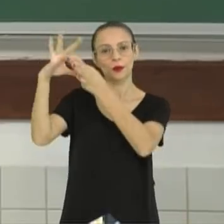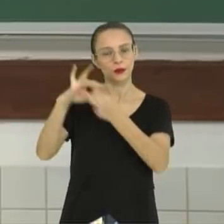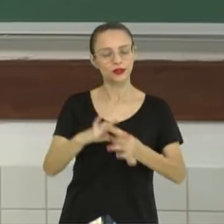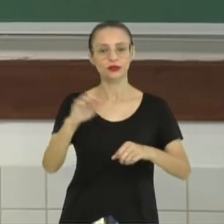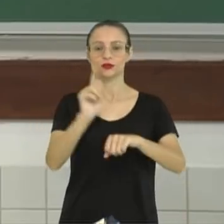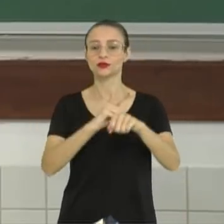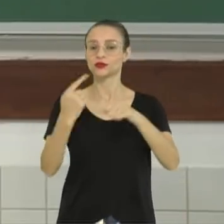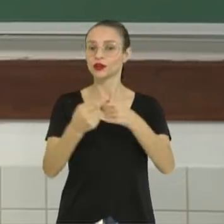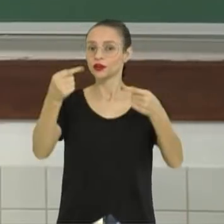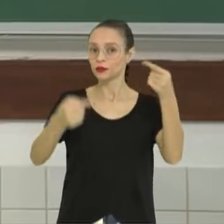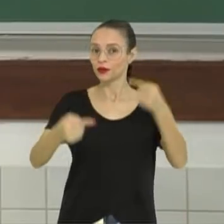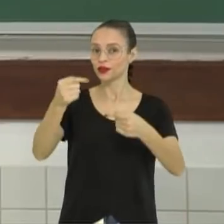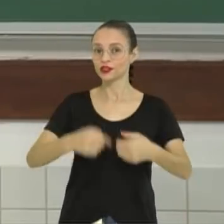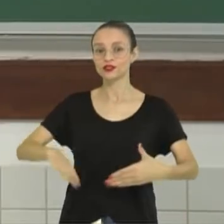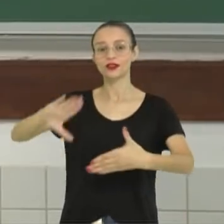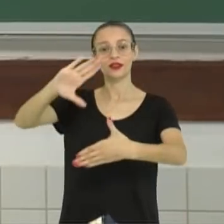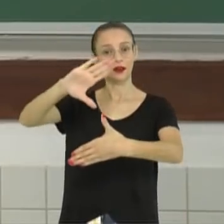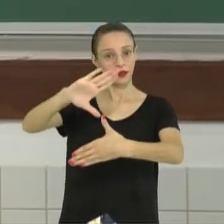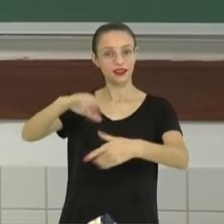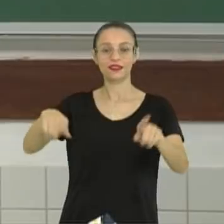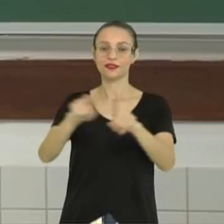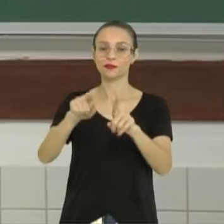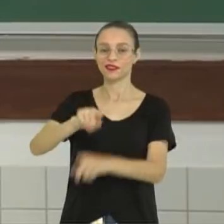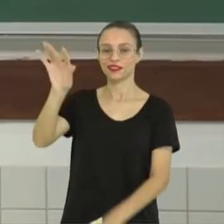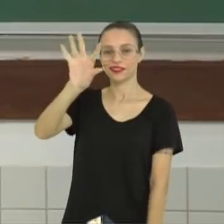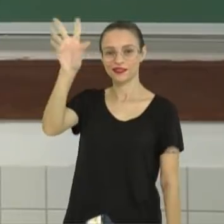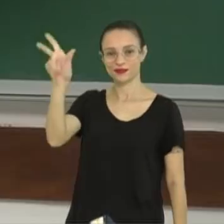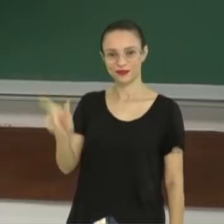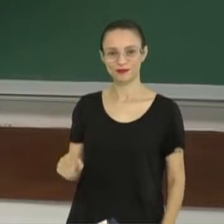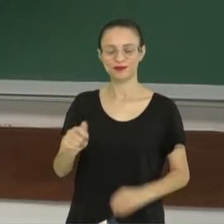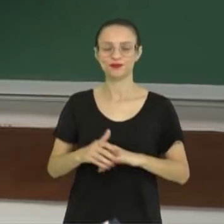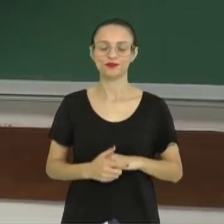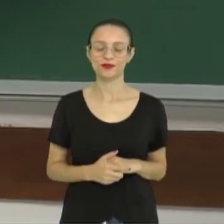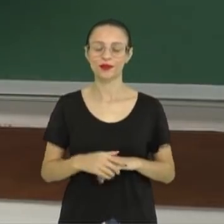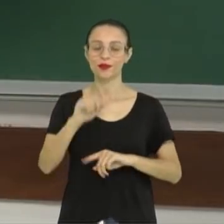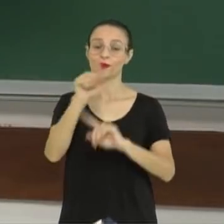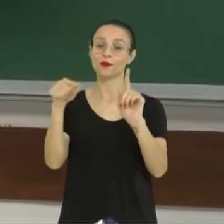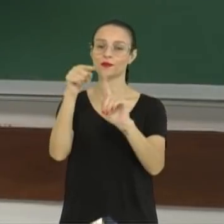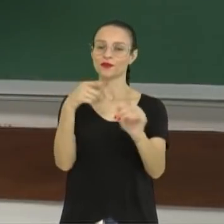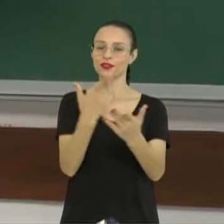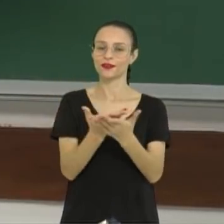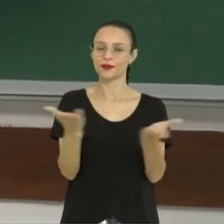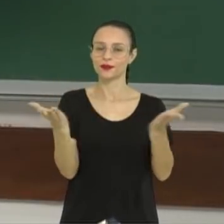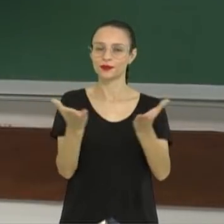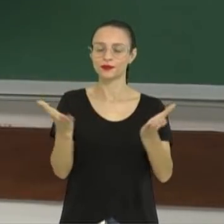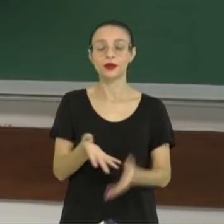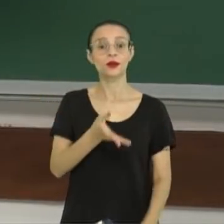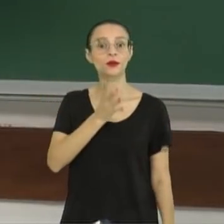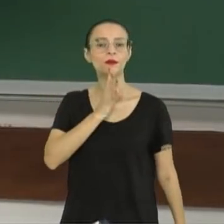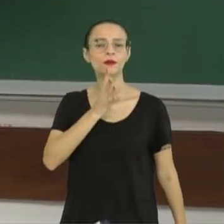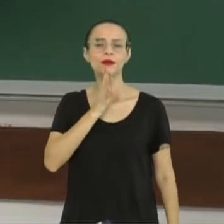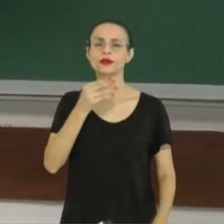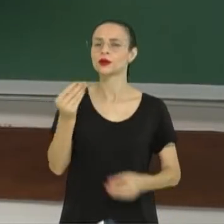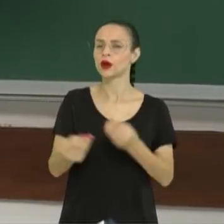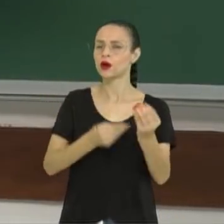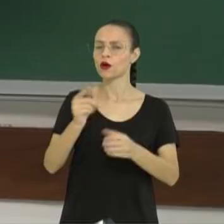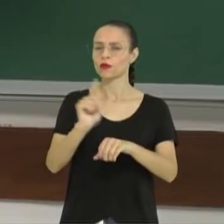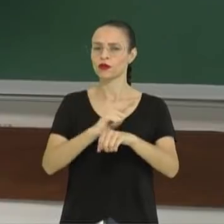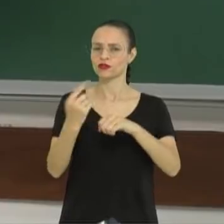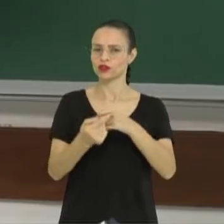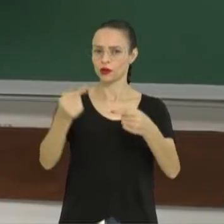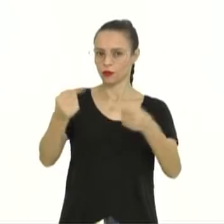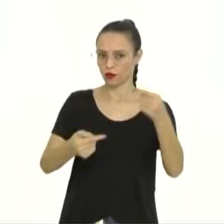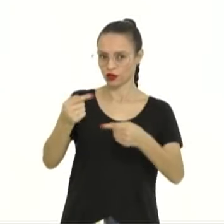do continente americano e africano. Vamos aos objetivos da aula de hoje. Vamos conhecer um pouco dessa dinâmica da geopolítica desses